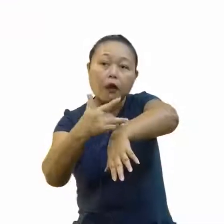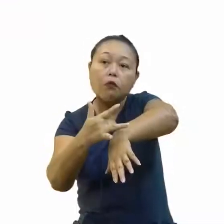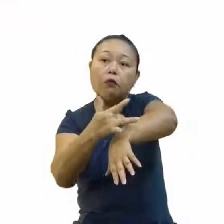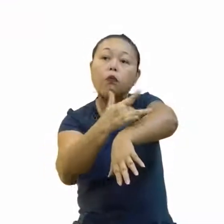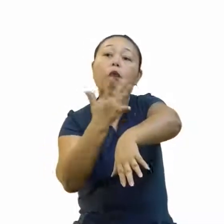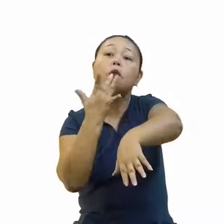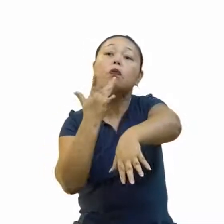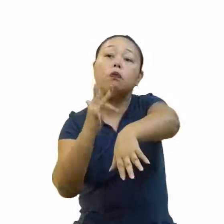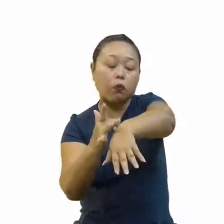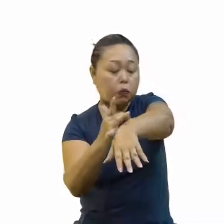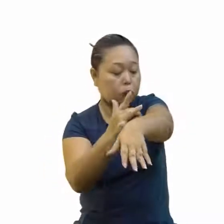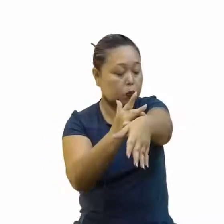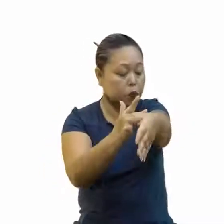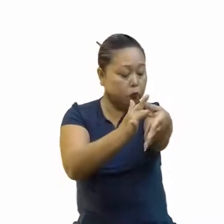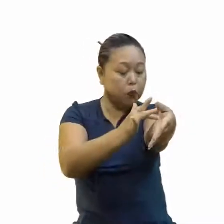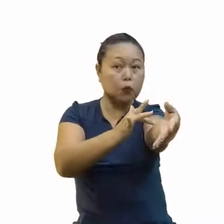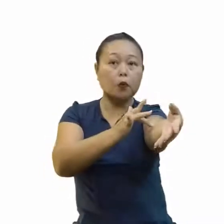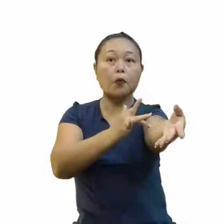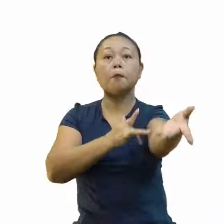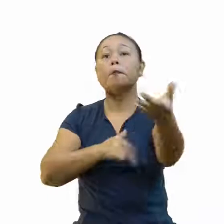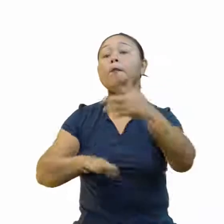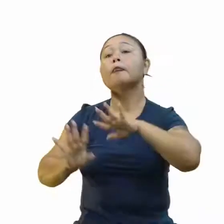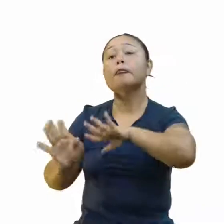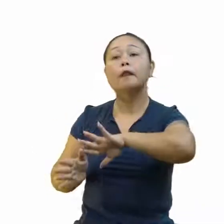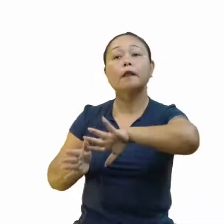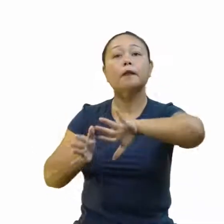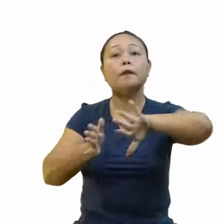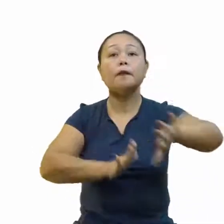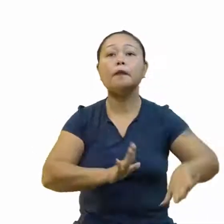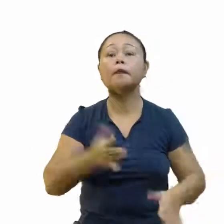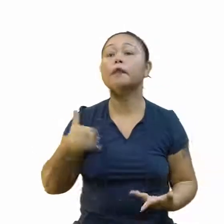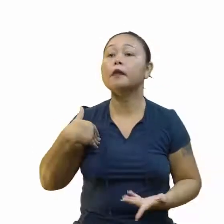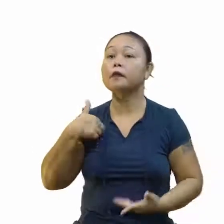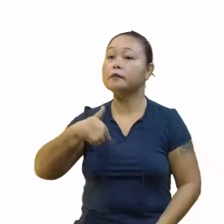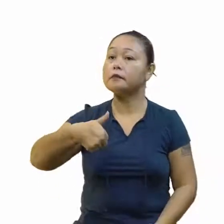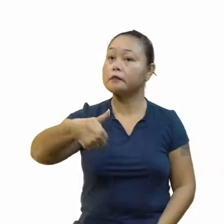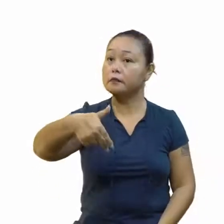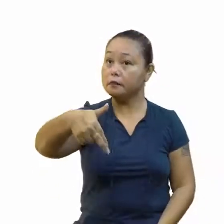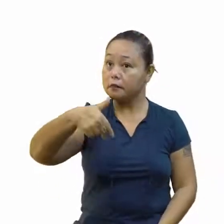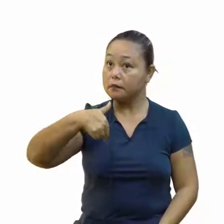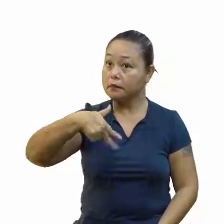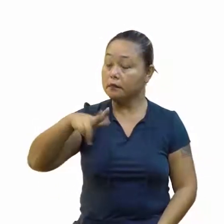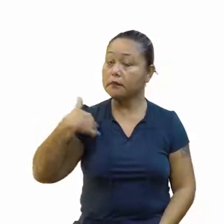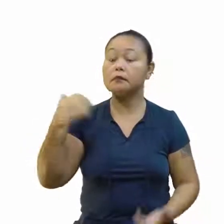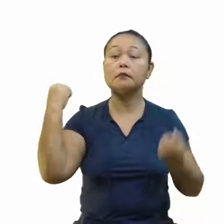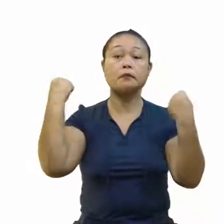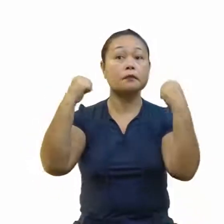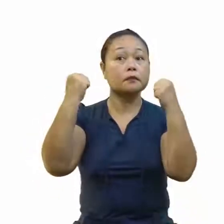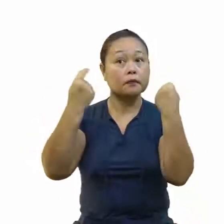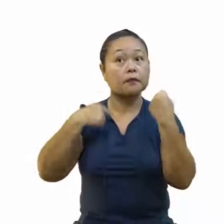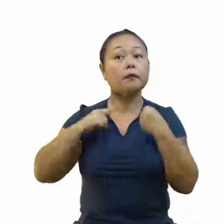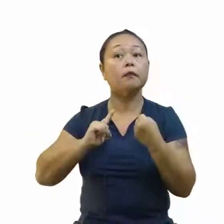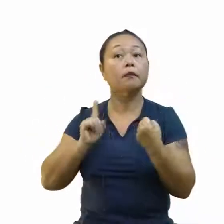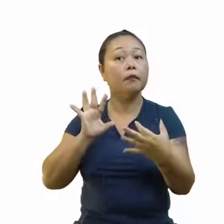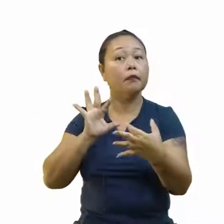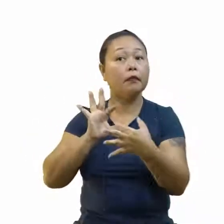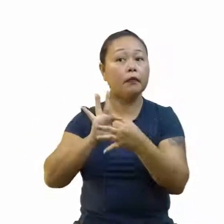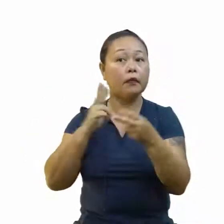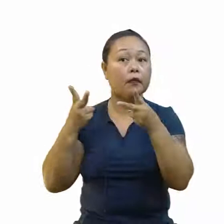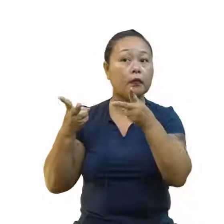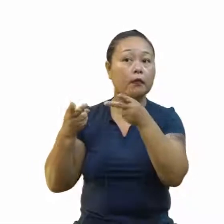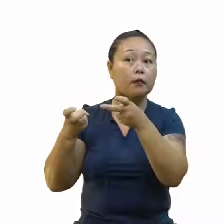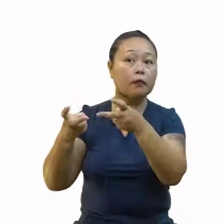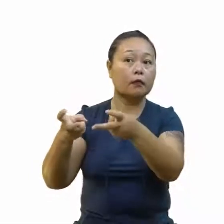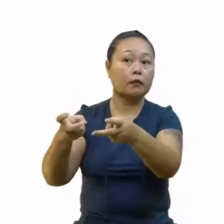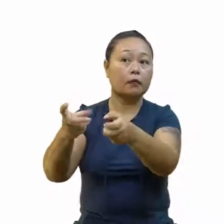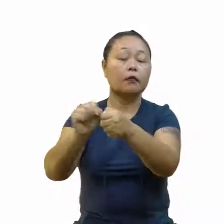seguir. E aí nós temos a atividade física e o câncer. Olha que interessante, né? O